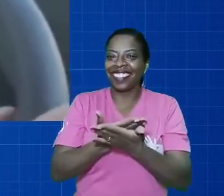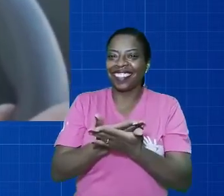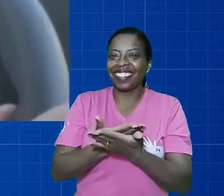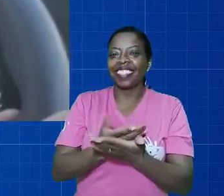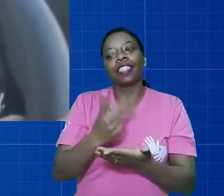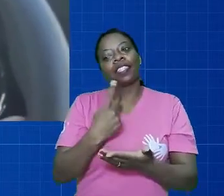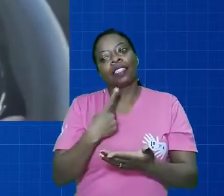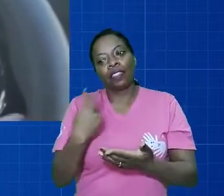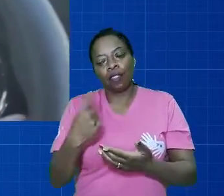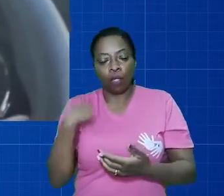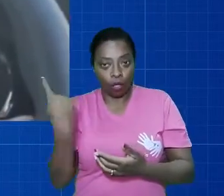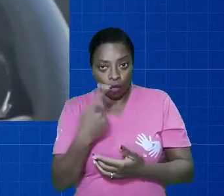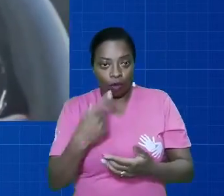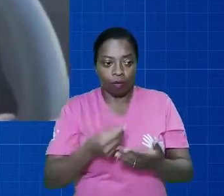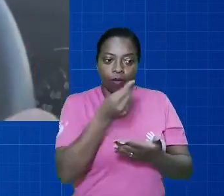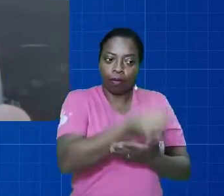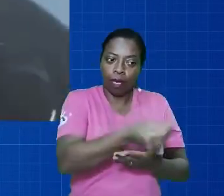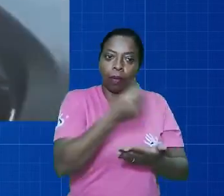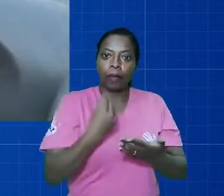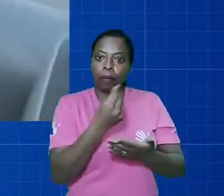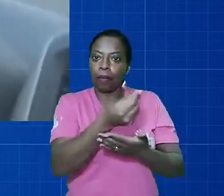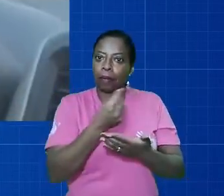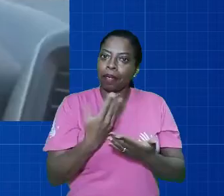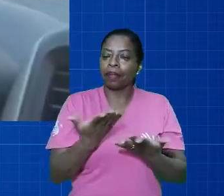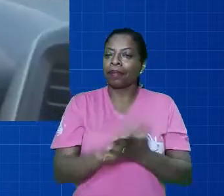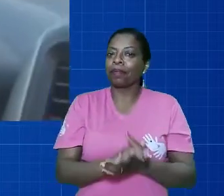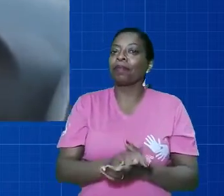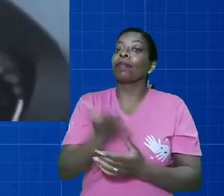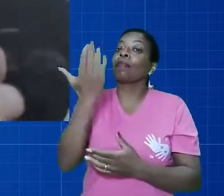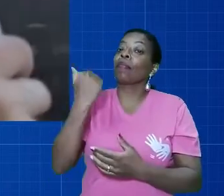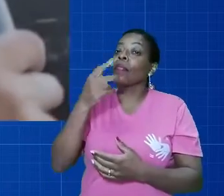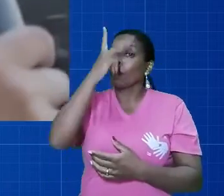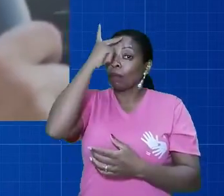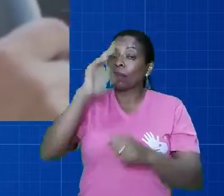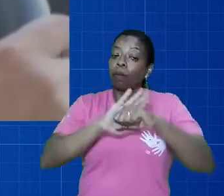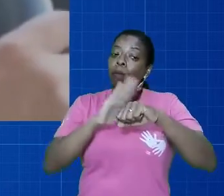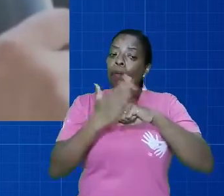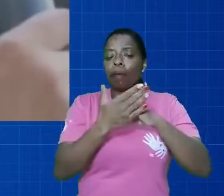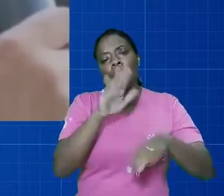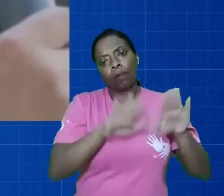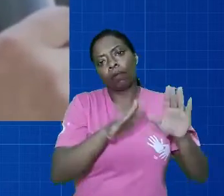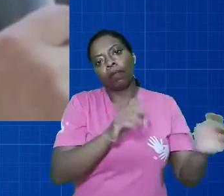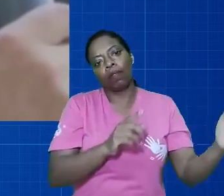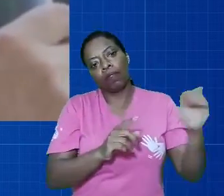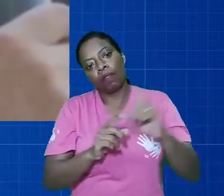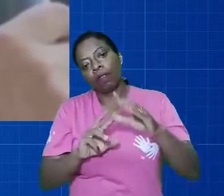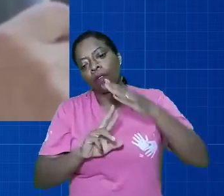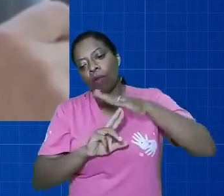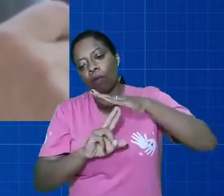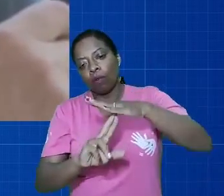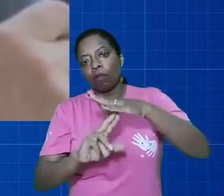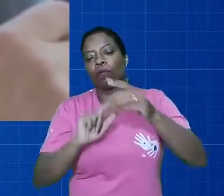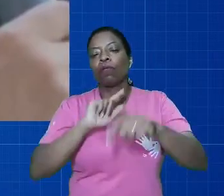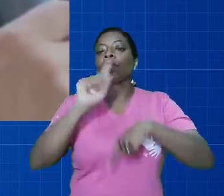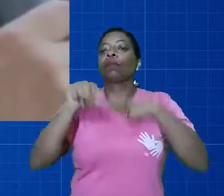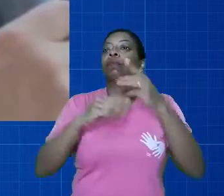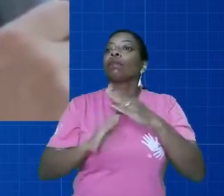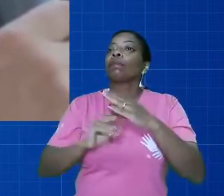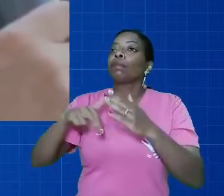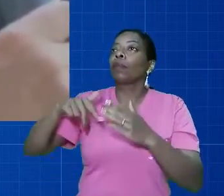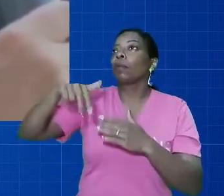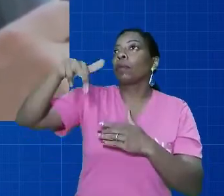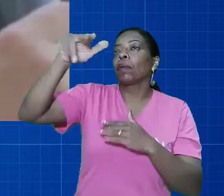do bairro que vinham até aqui o terminal e subiam andando. Então, nesses dias que a gente fazia as aulas na praça de desenho da